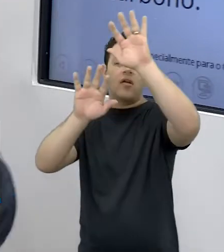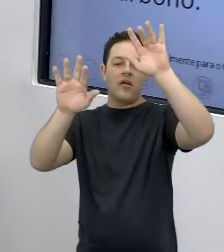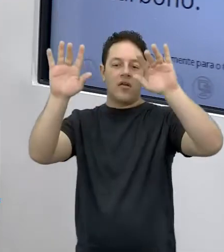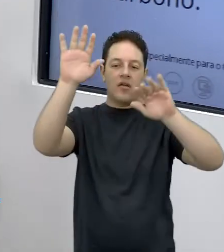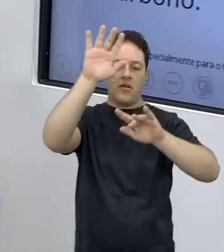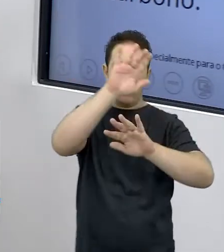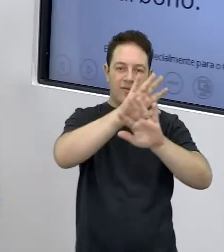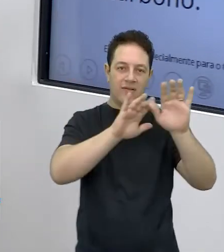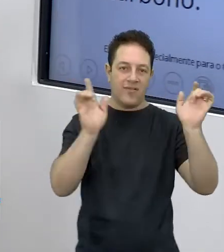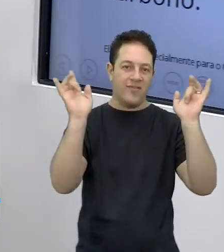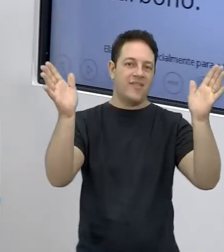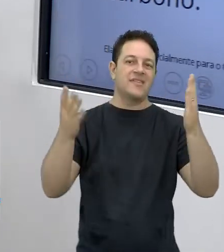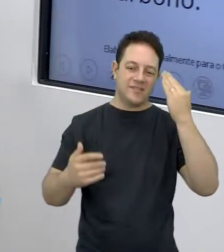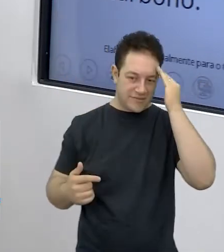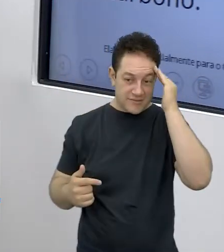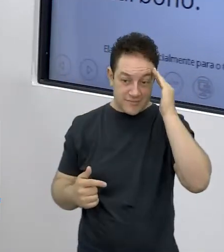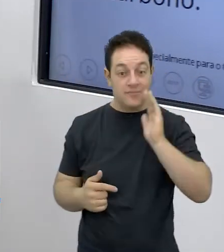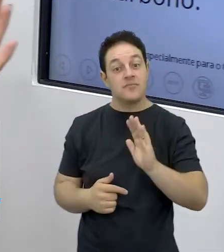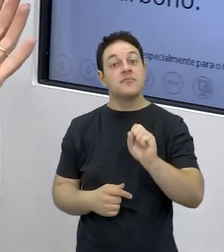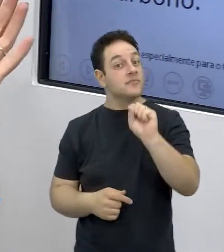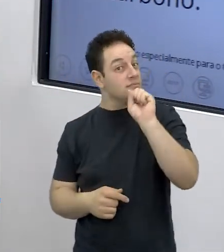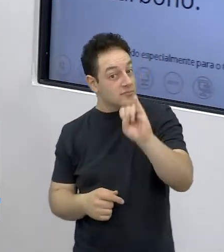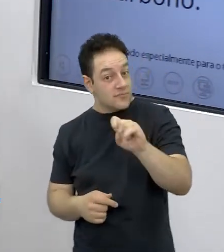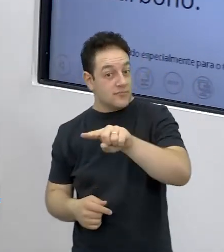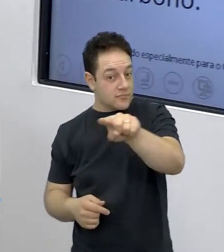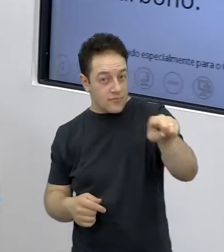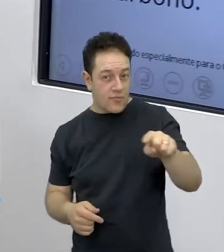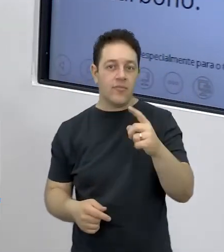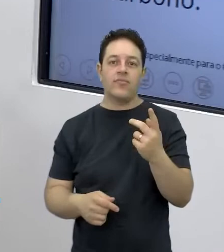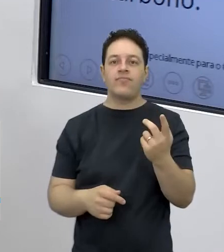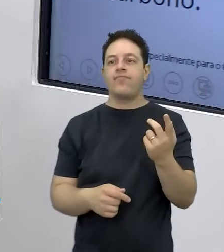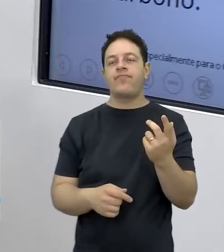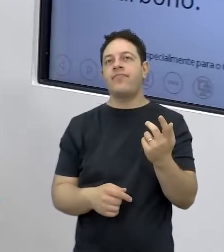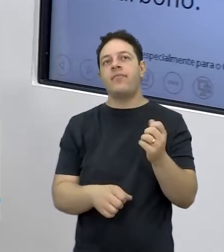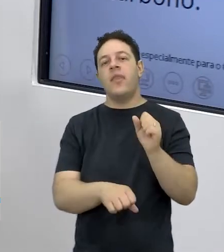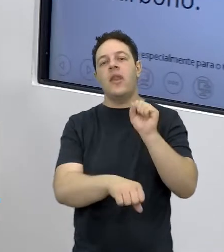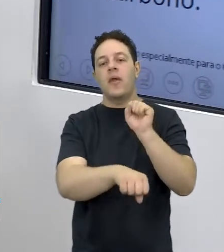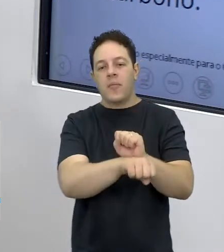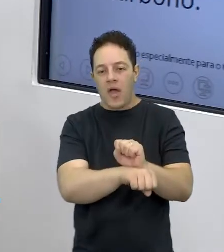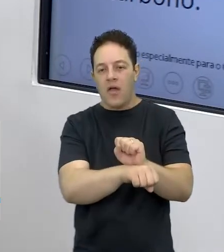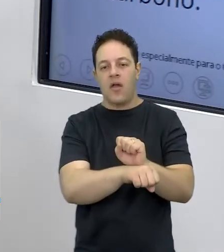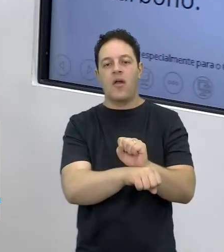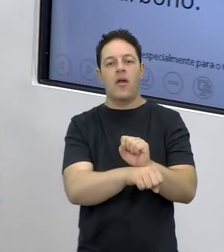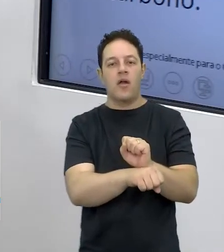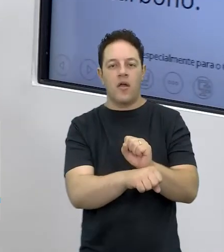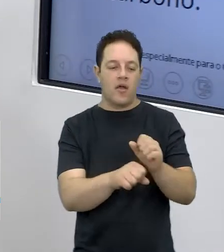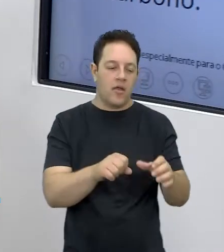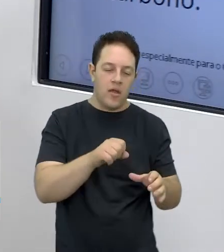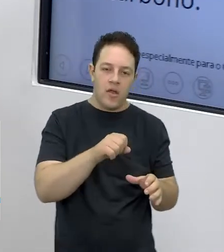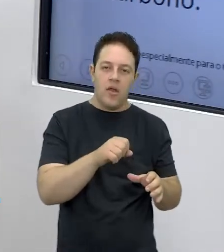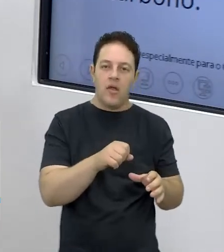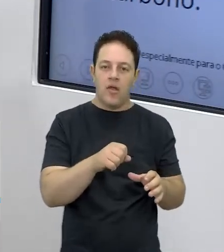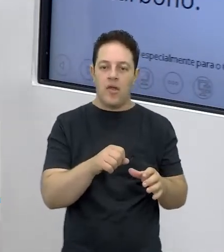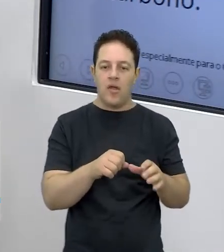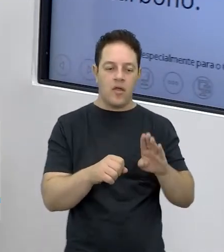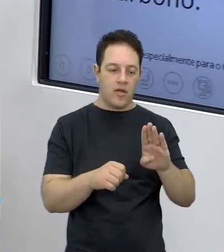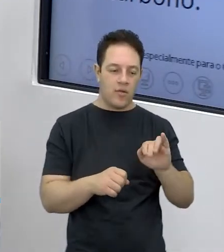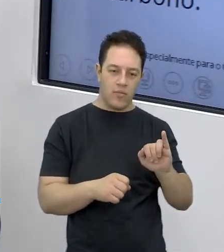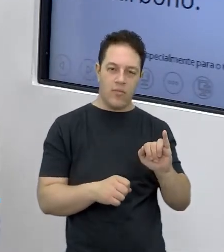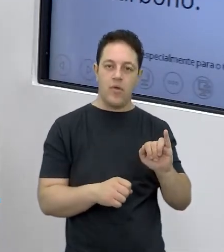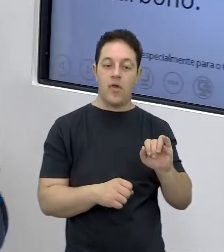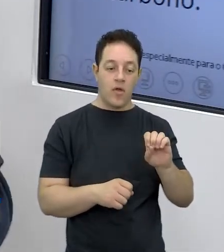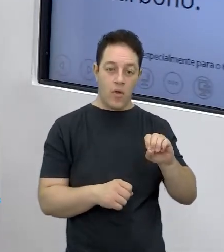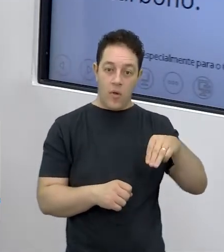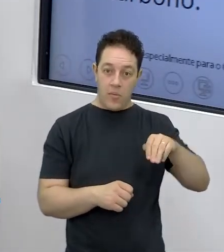mais teor aí no ambiente. E aí se você para de fazer usar esse recurso do meio do combustível e usa só a